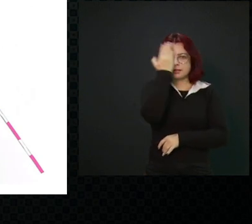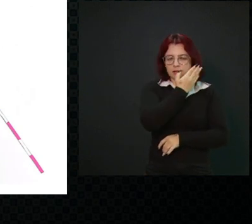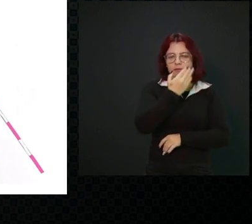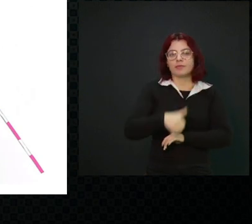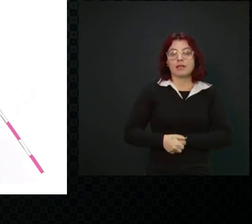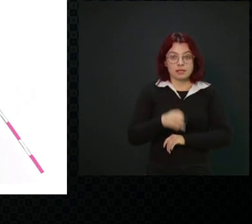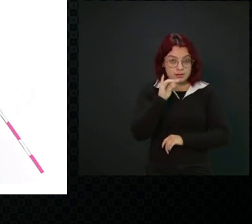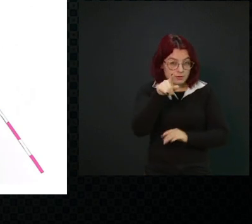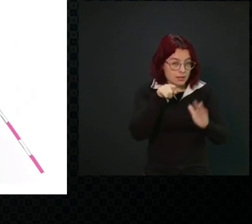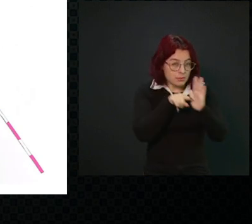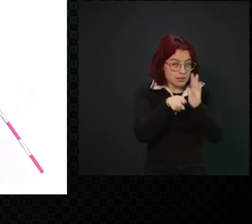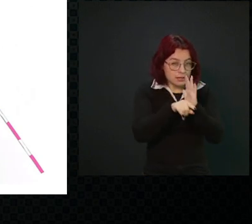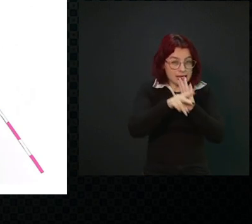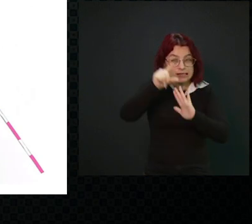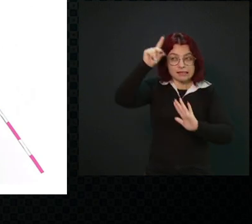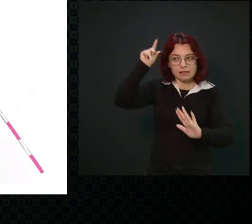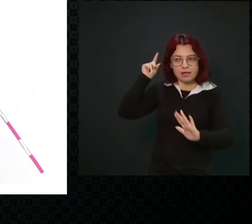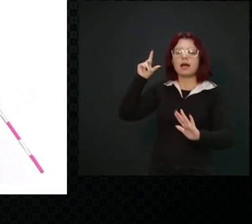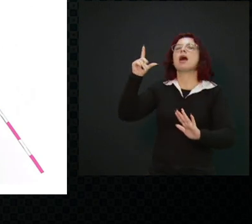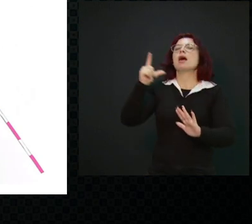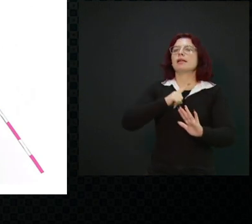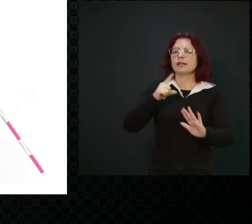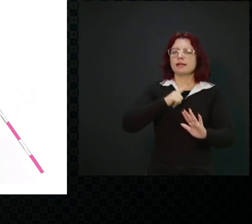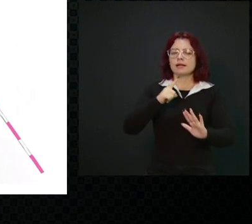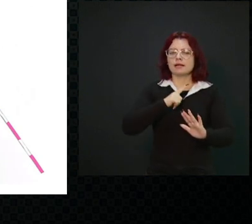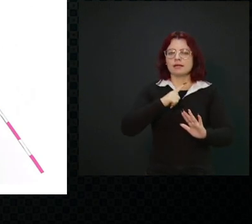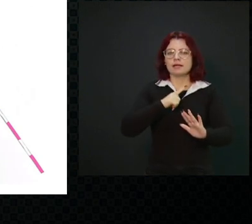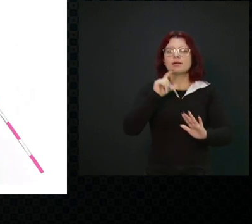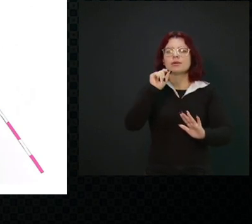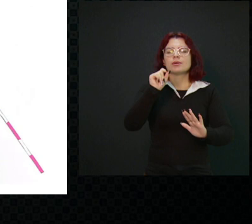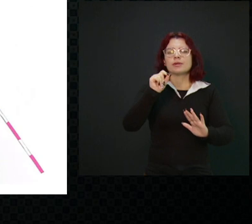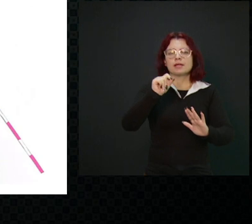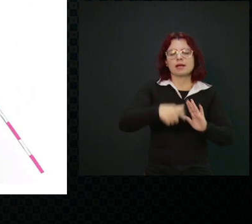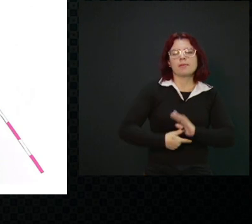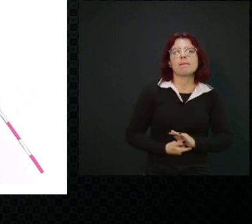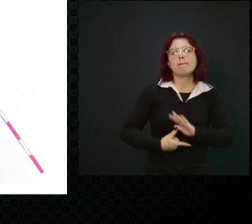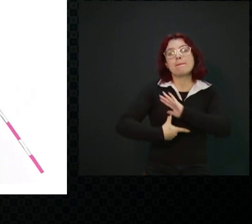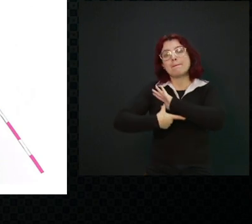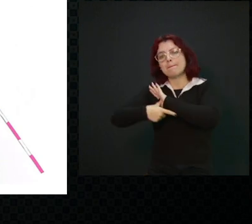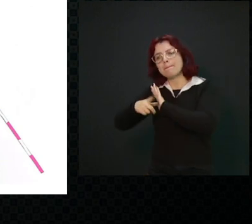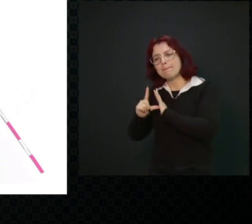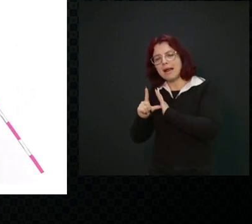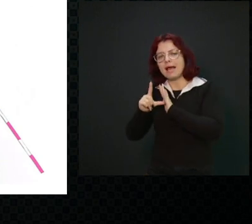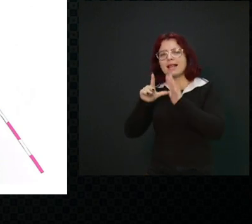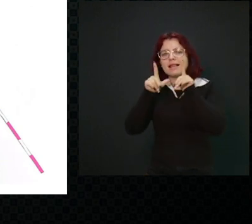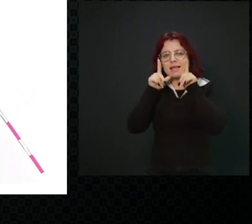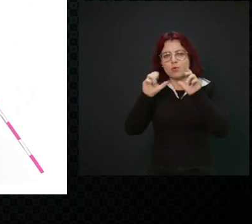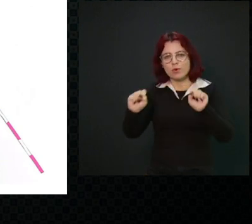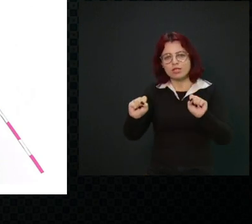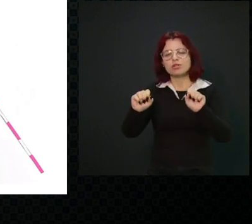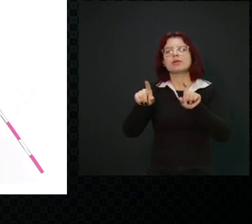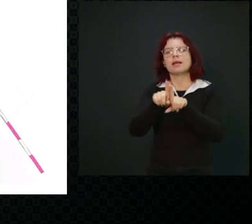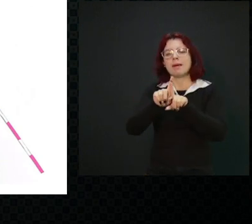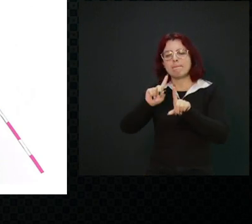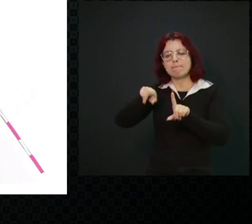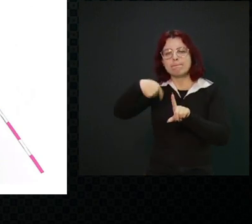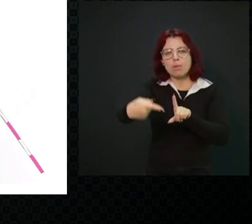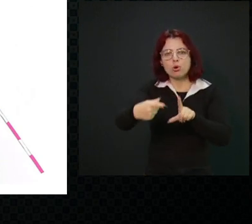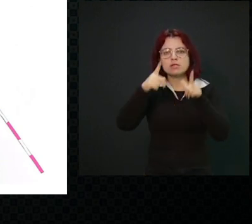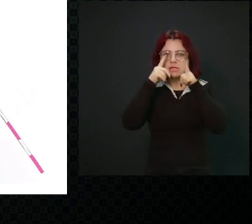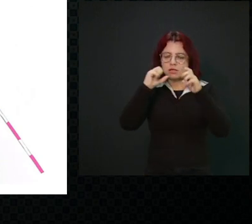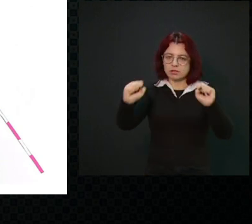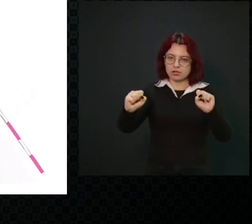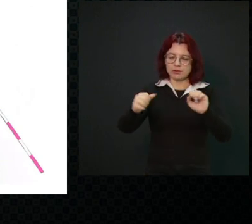mais antiga, vocês vão encontrar muito ainda o pré-linguístico e o pós-linguístico. Né? E alguns autores ainda mencionaram